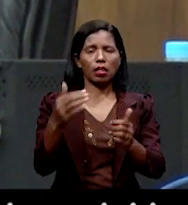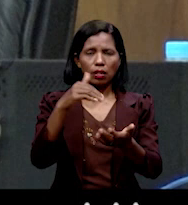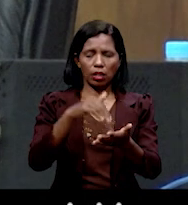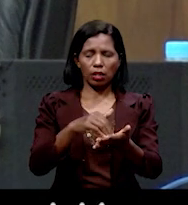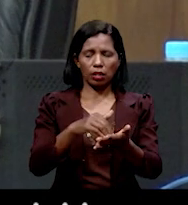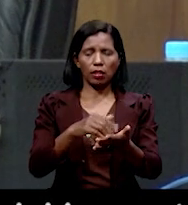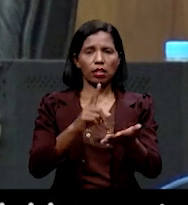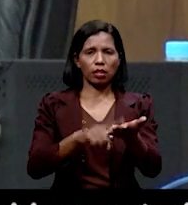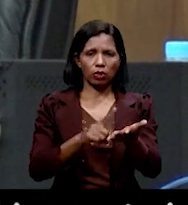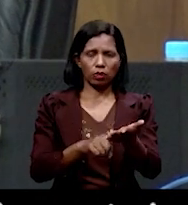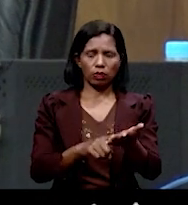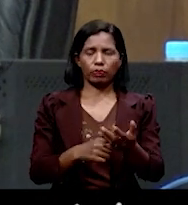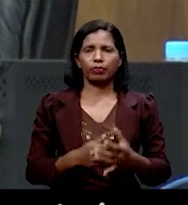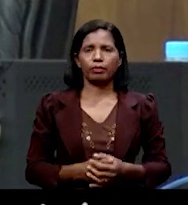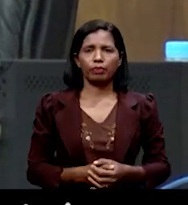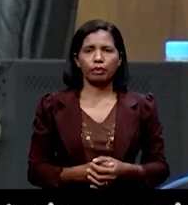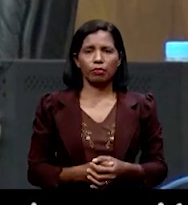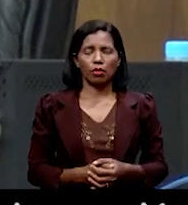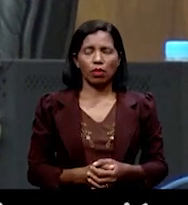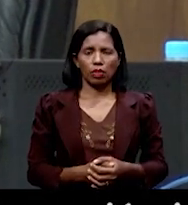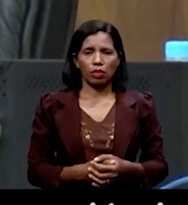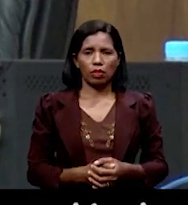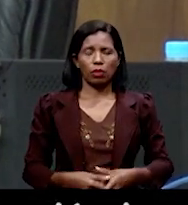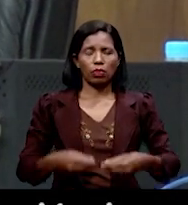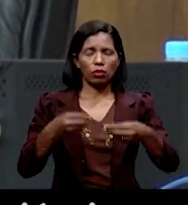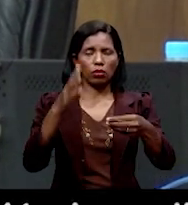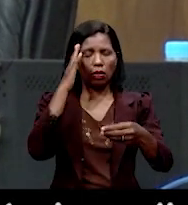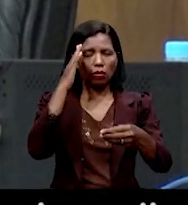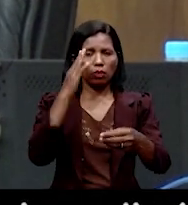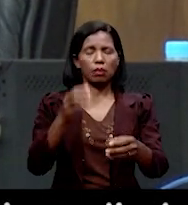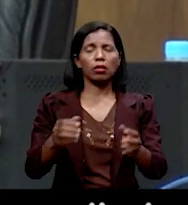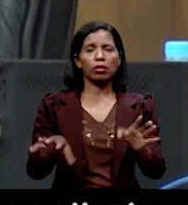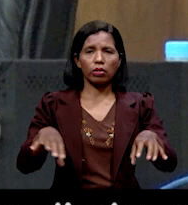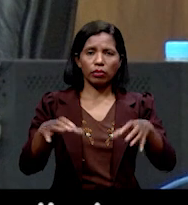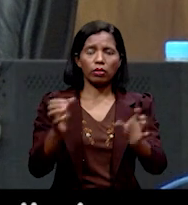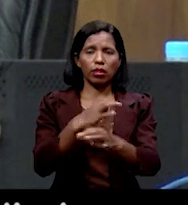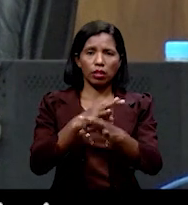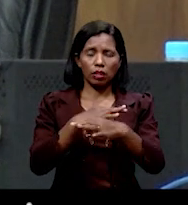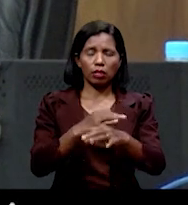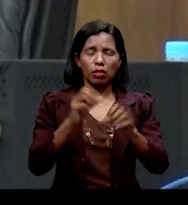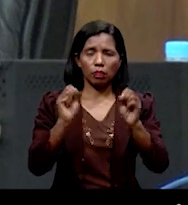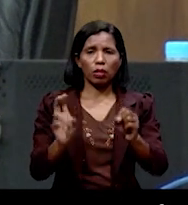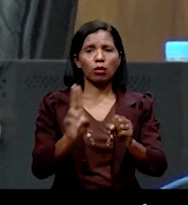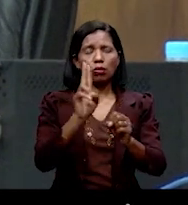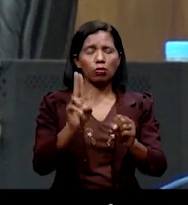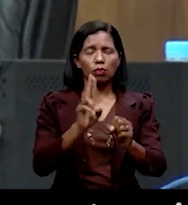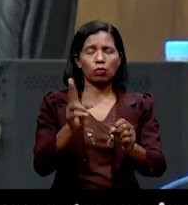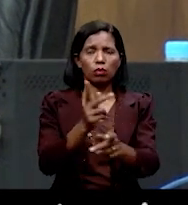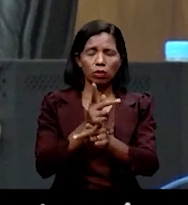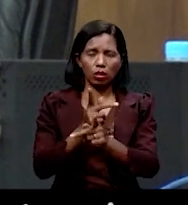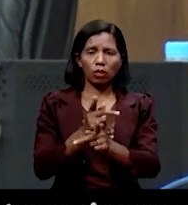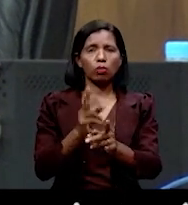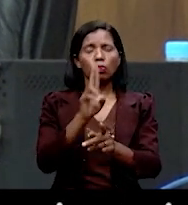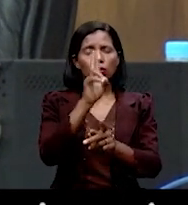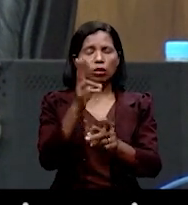durante o debate dene. Foi atenção ba hadia sistema interna, hori asegura a execução, no implementação